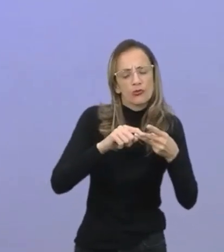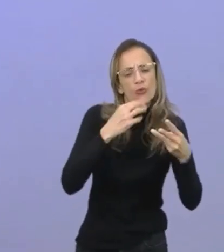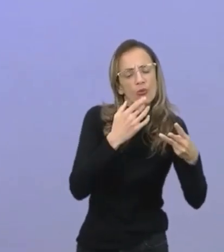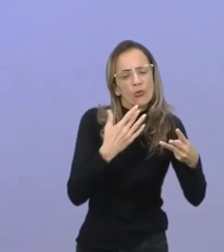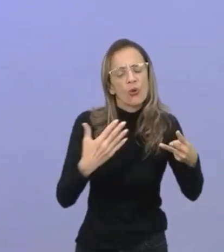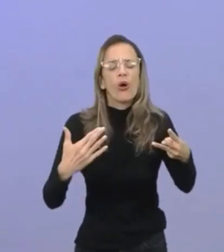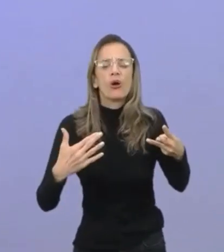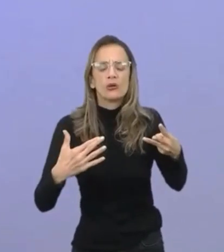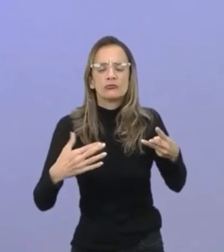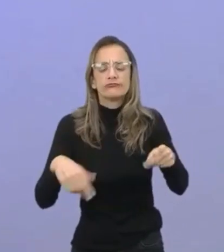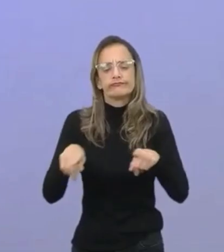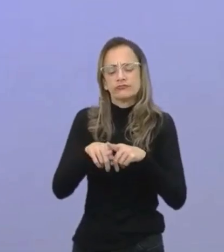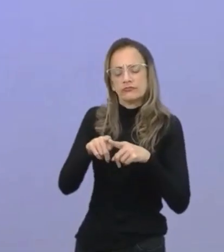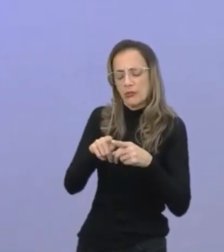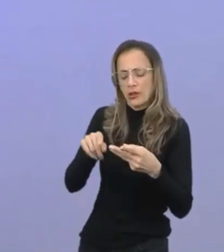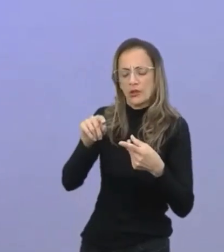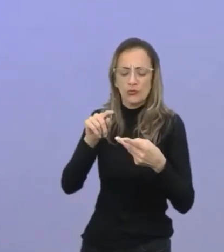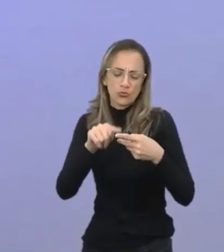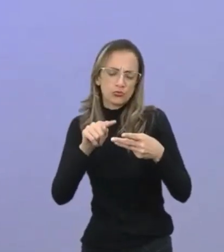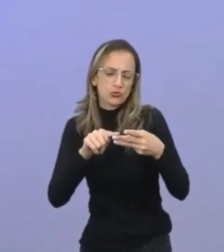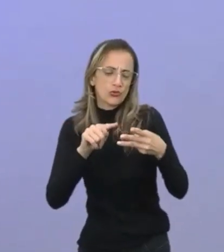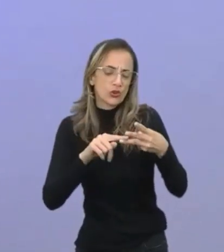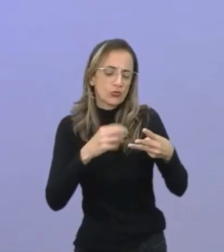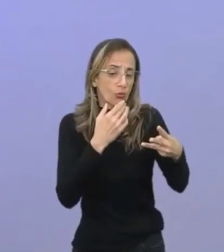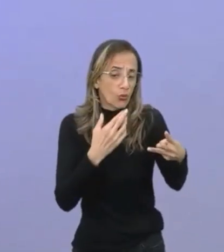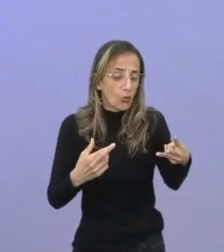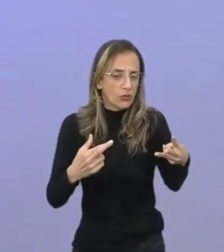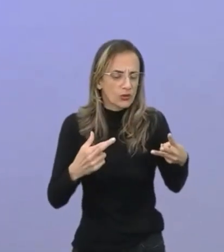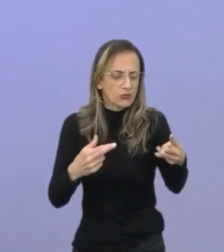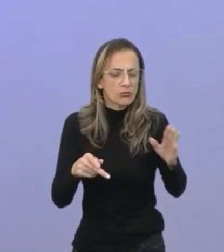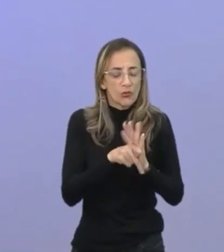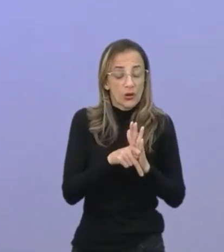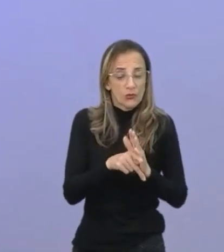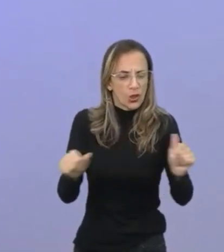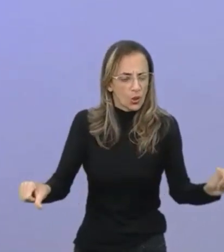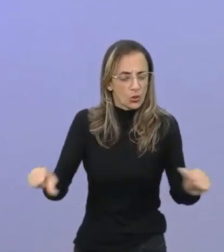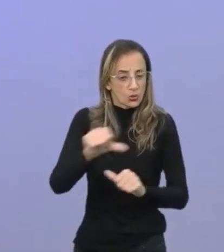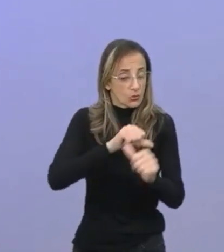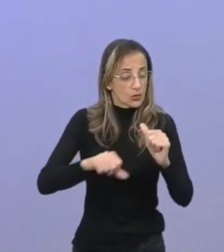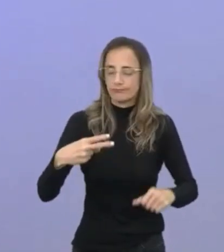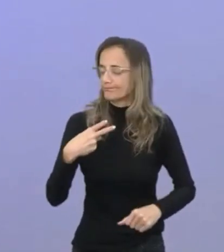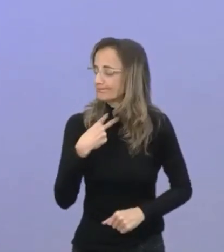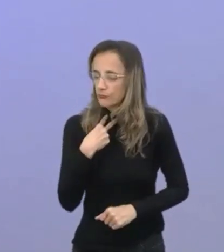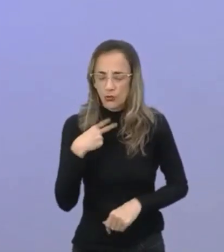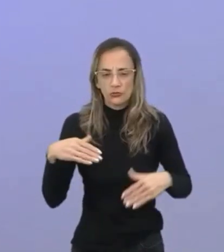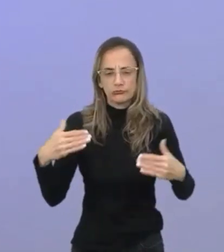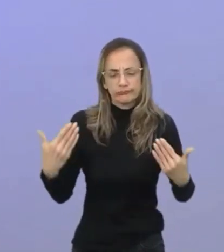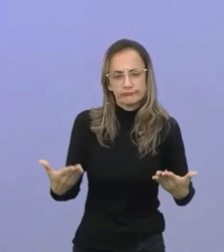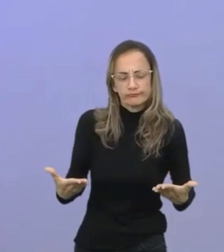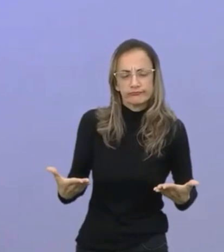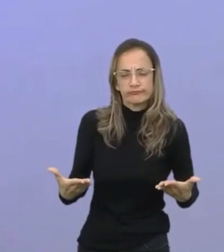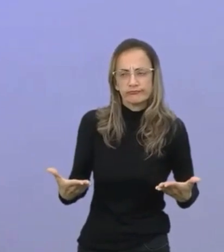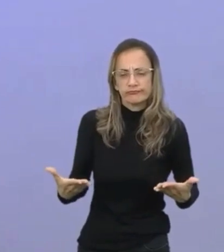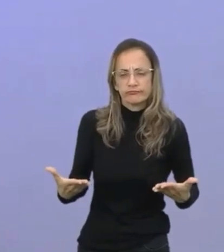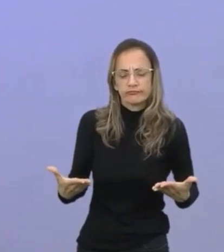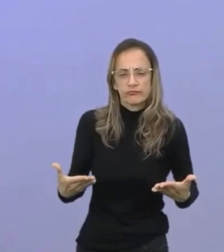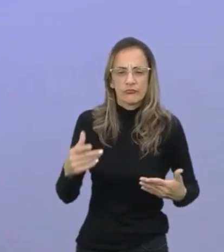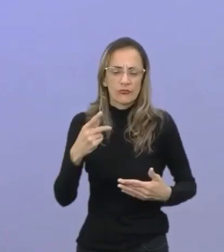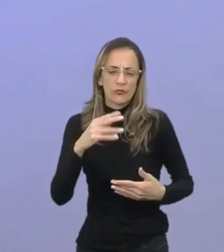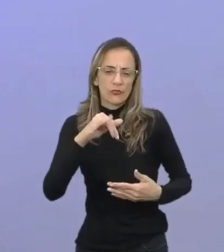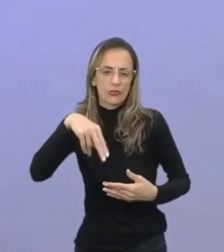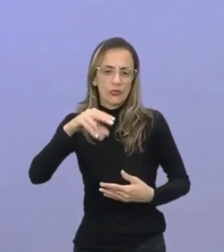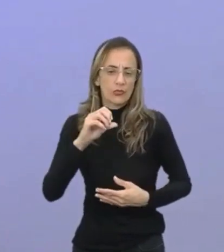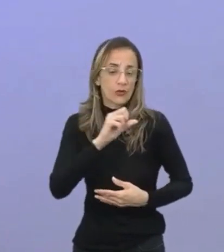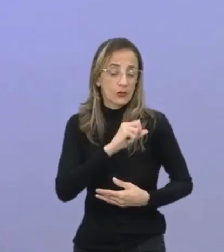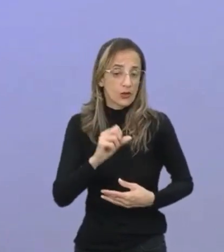tem os 3 pinos com as 3 cores correspondentes. Então, a gente não pode trocar essas cores. O servomotor se liga aos pinos S1, S